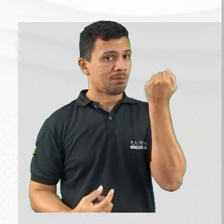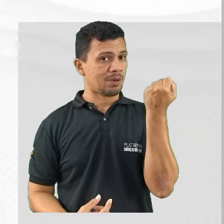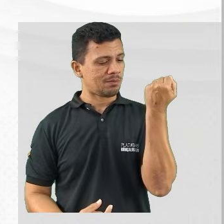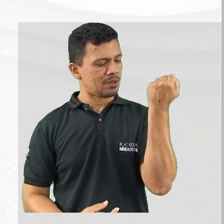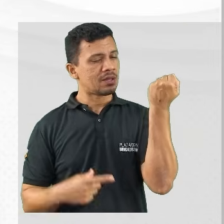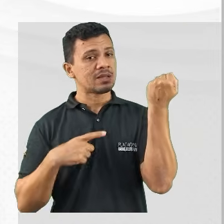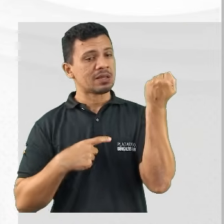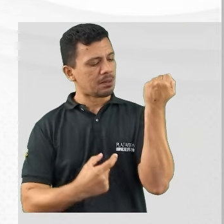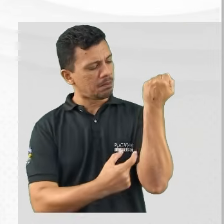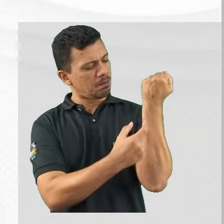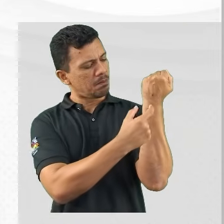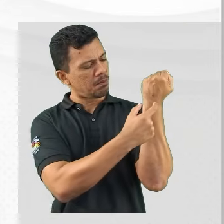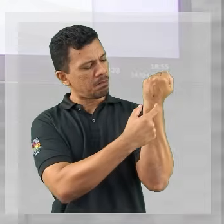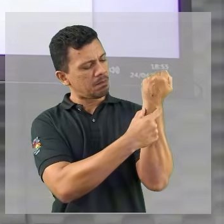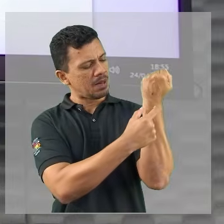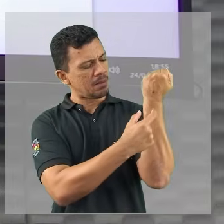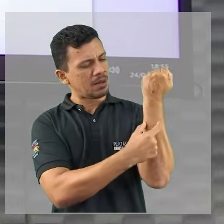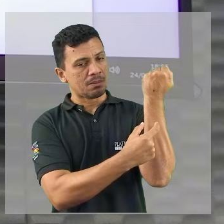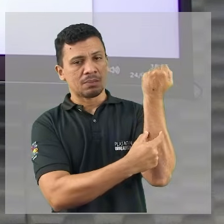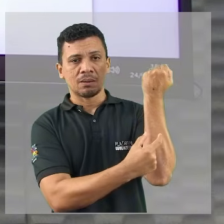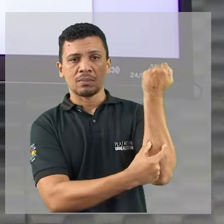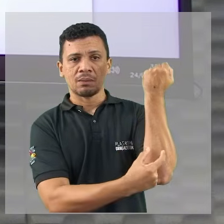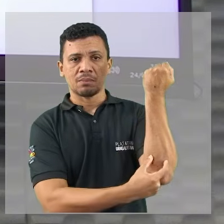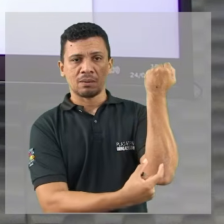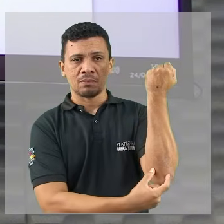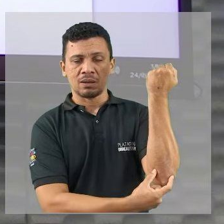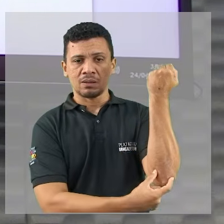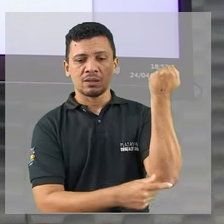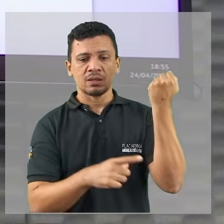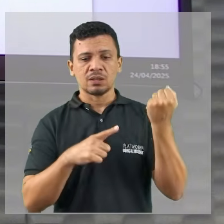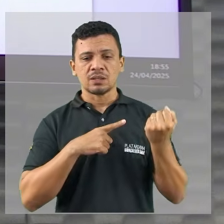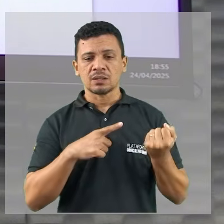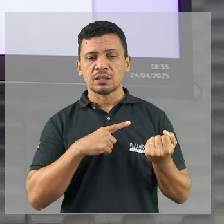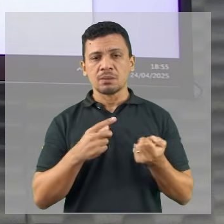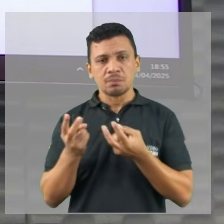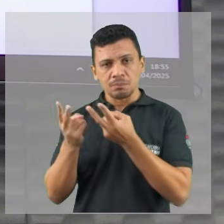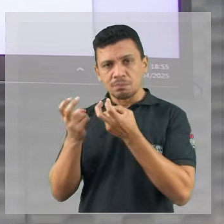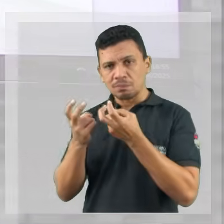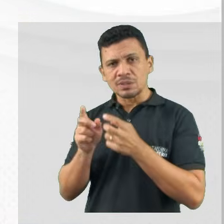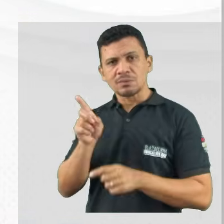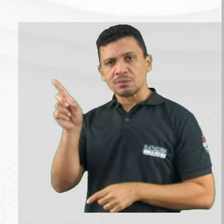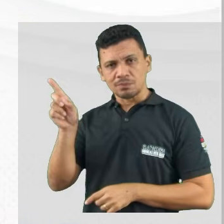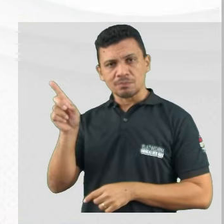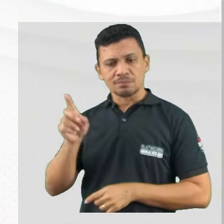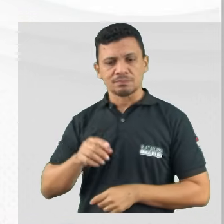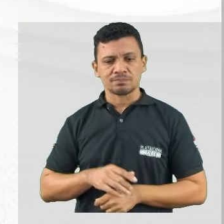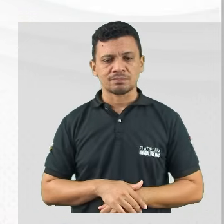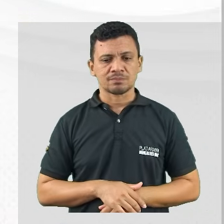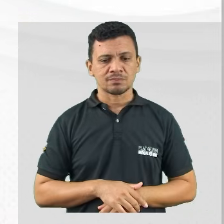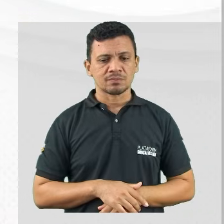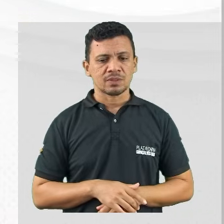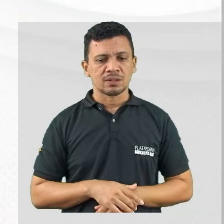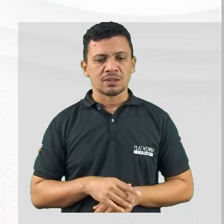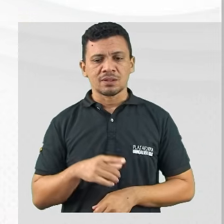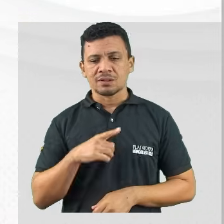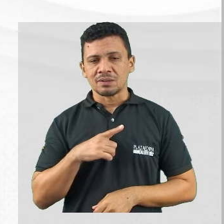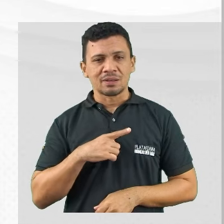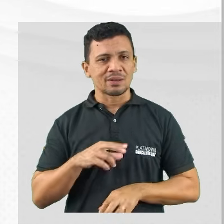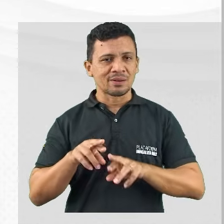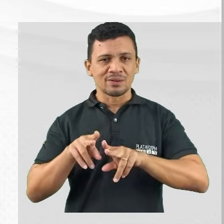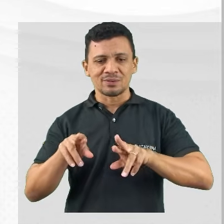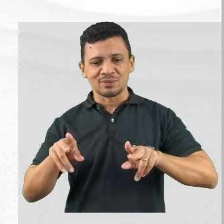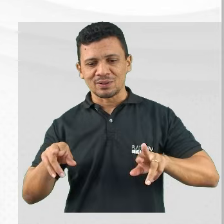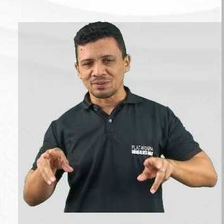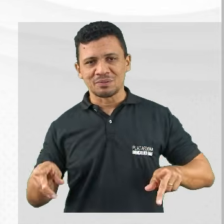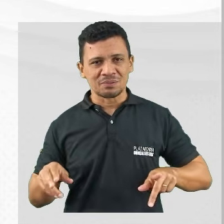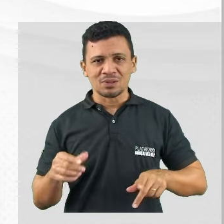essas vértebras, tá? Que eles possuem esse formato, ó, vocês observarem aqui, meio irregular, meio